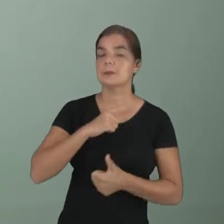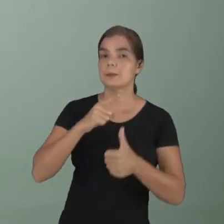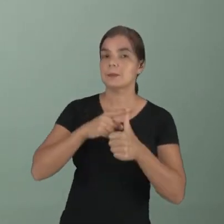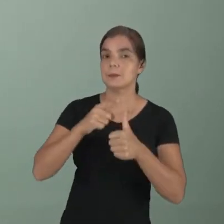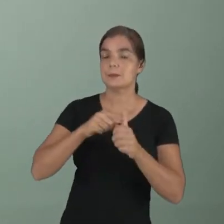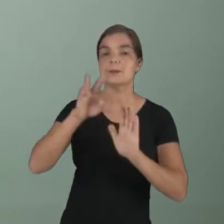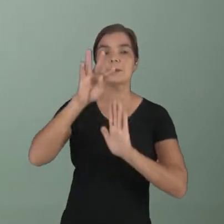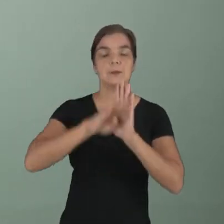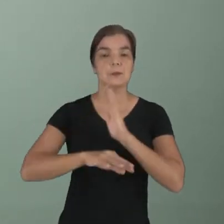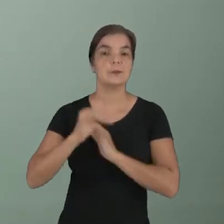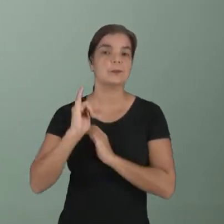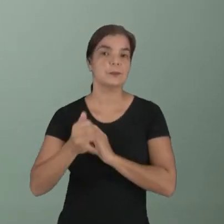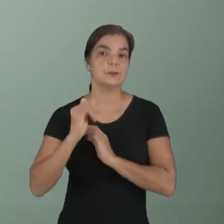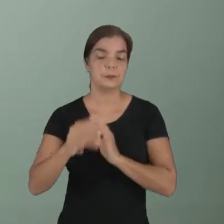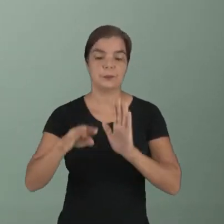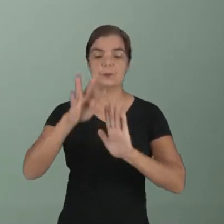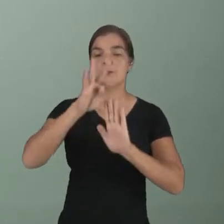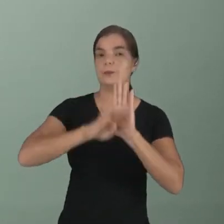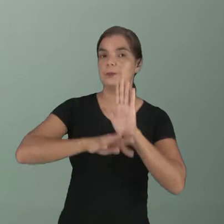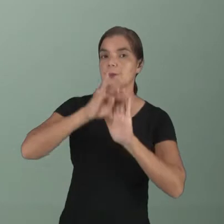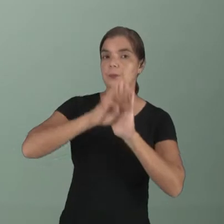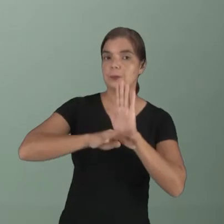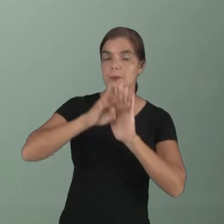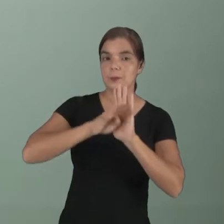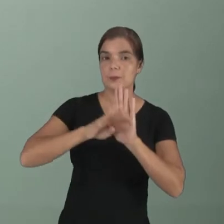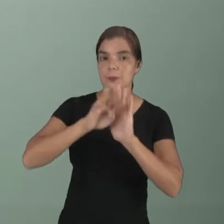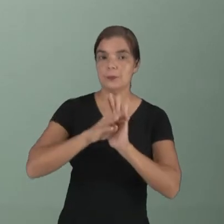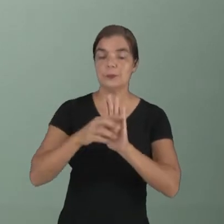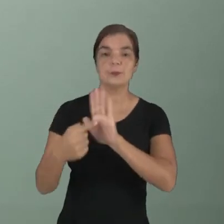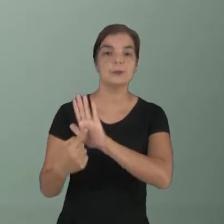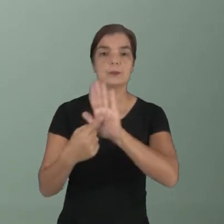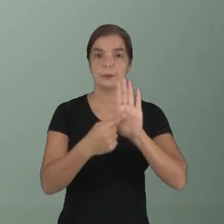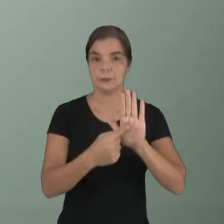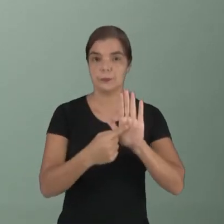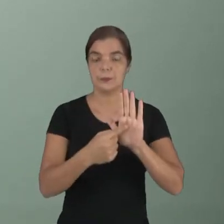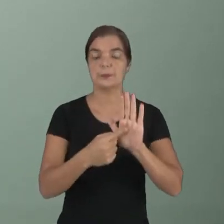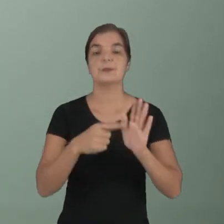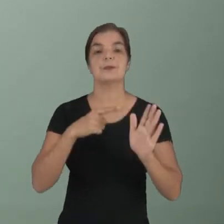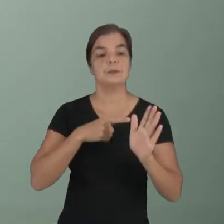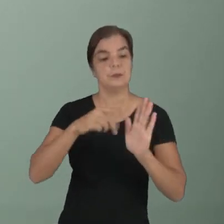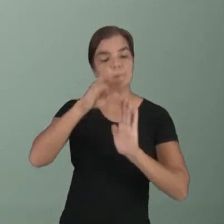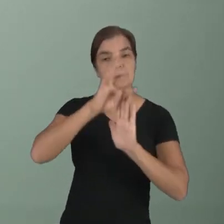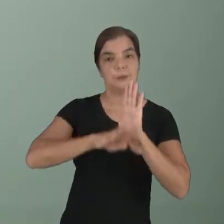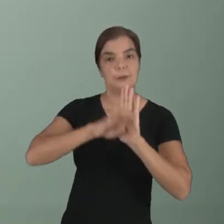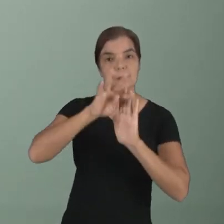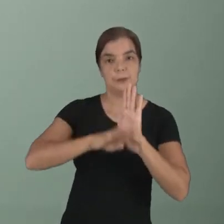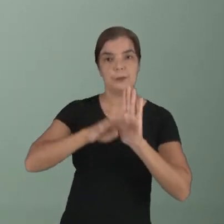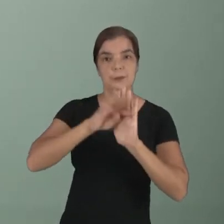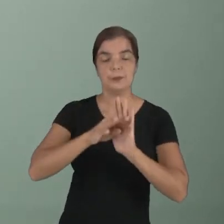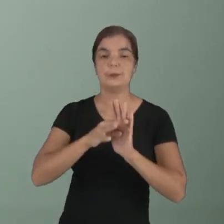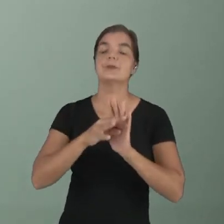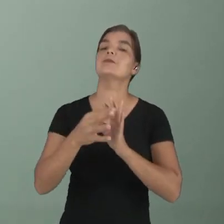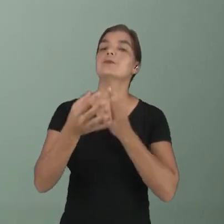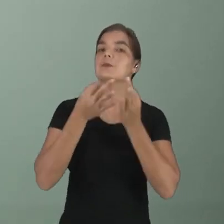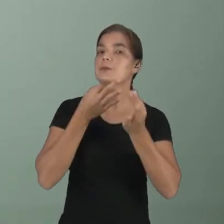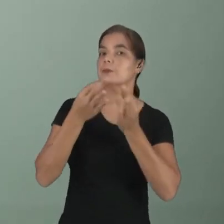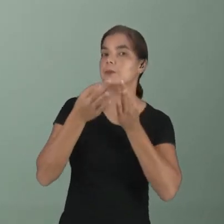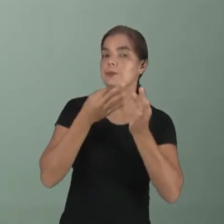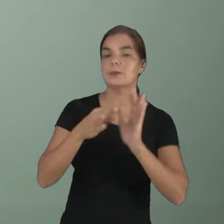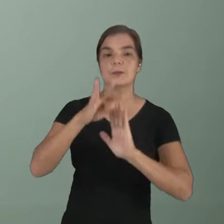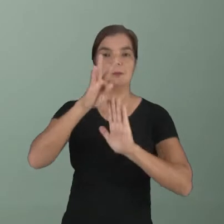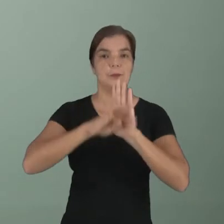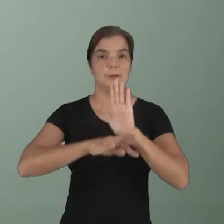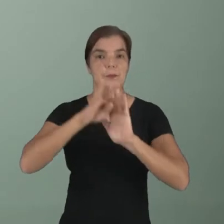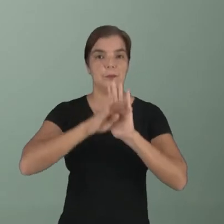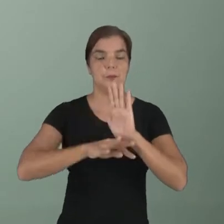o texto narrativo, nós temos o texto expositivo, nós temos o texto argumentativo,